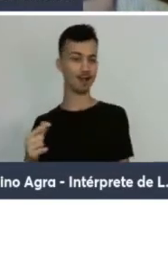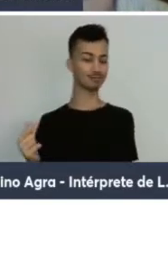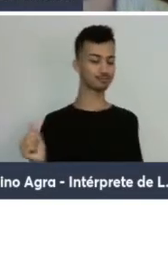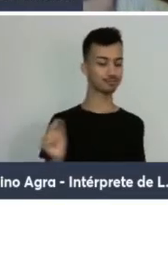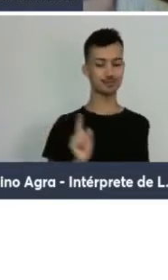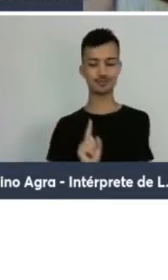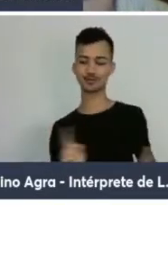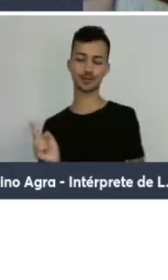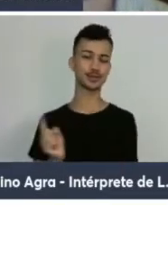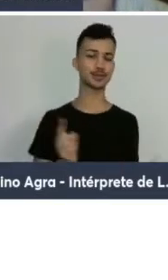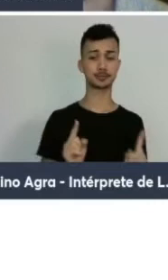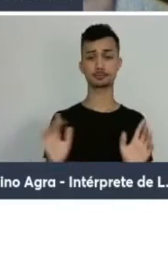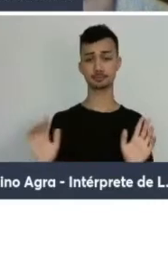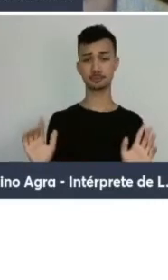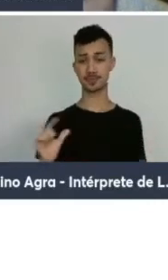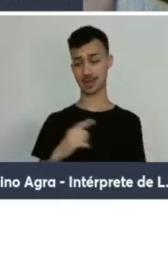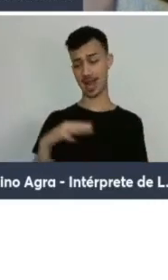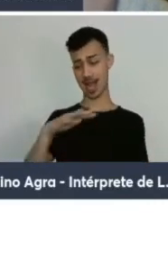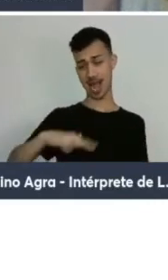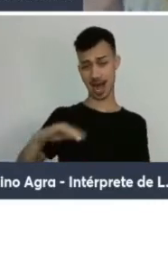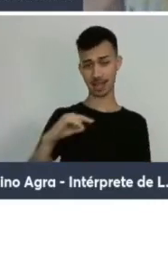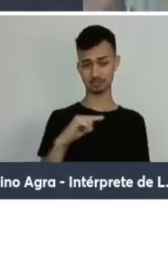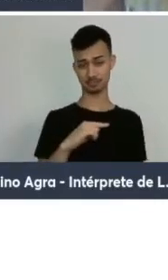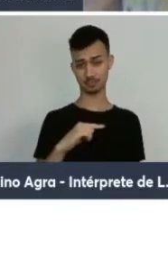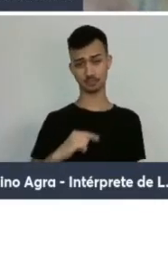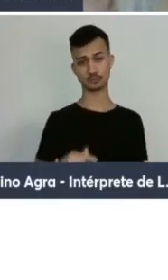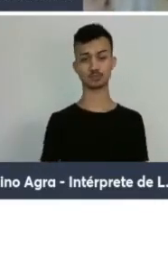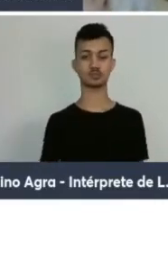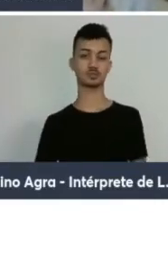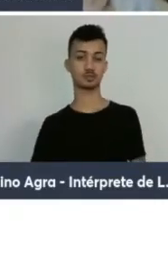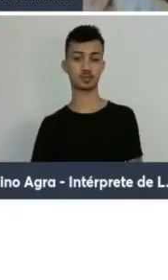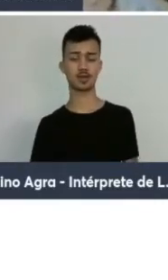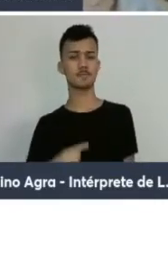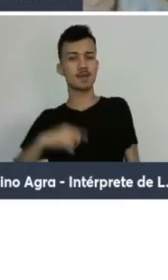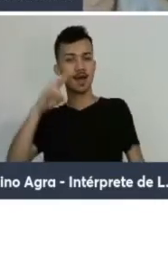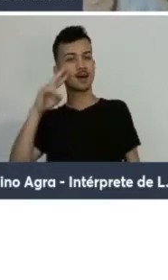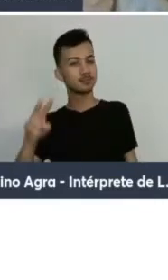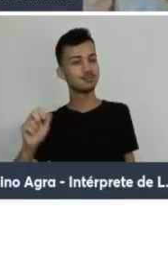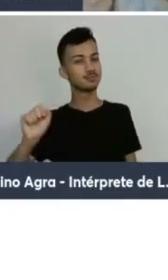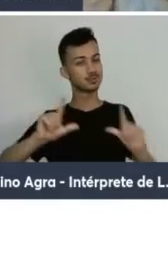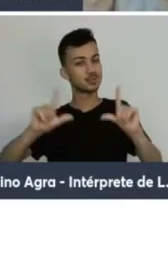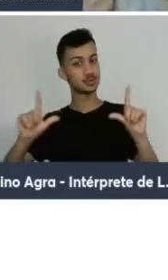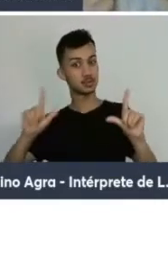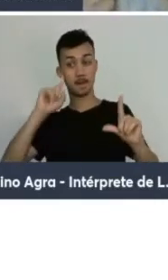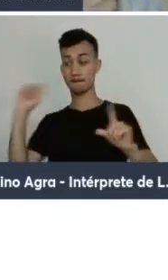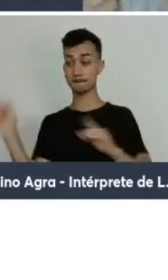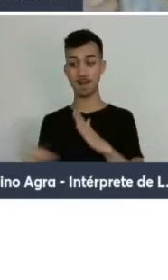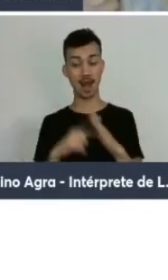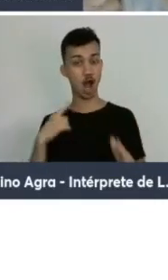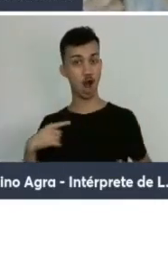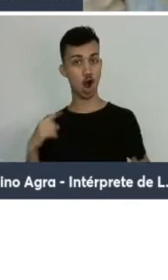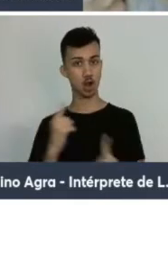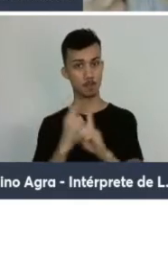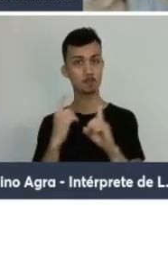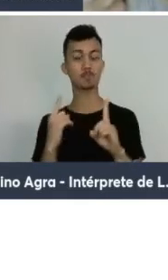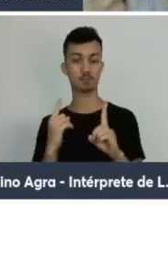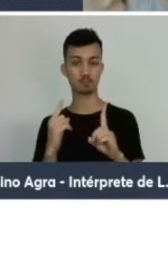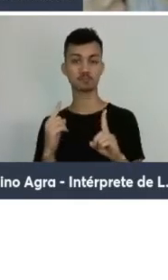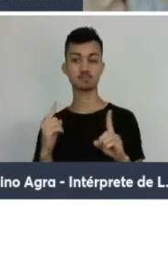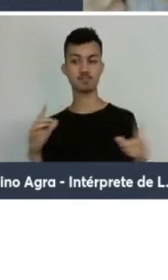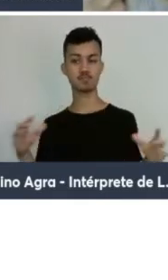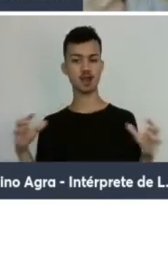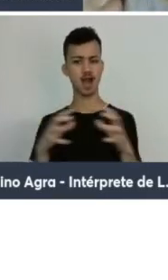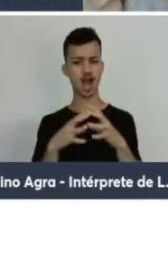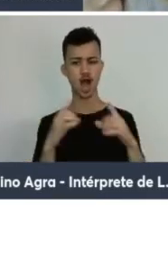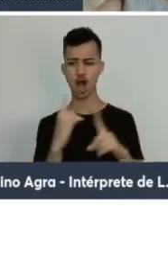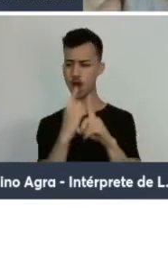daquele pedaço do Bixiga, né? E ali eu vi o cartaz, né, o primeiro encontro de grupos homossexuais organizados, e isso me